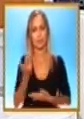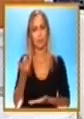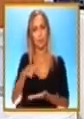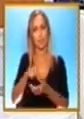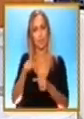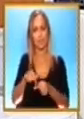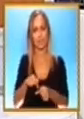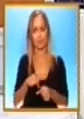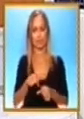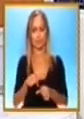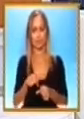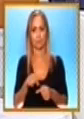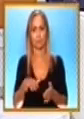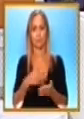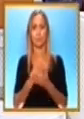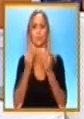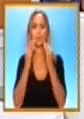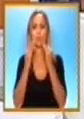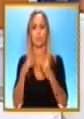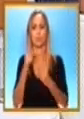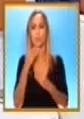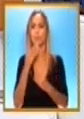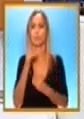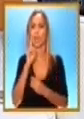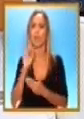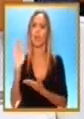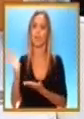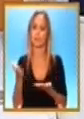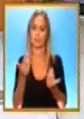aqui hoje para lhe dar um beijinho. Vamos fazê-la entrar.